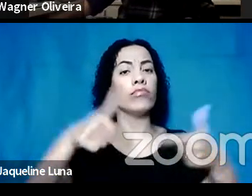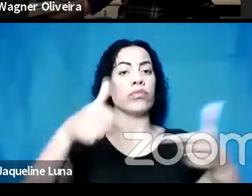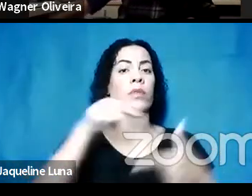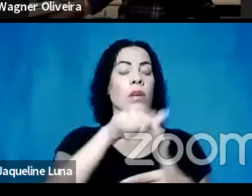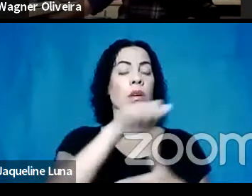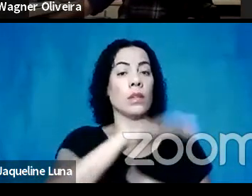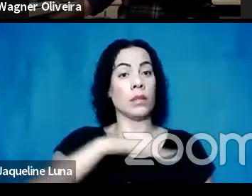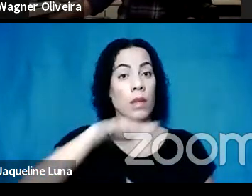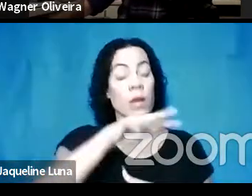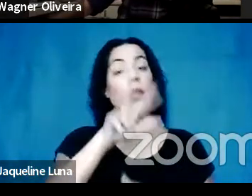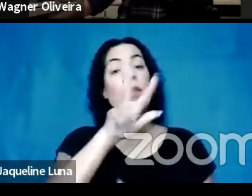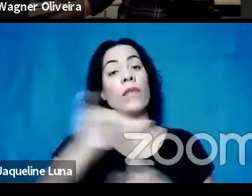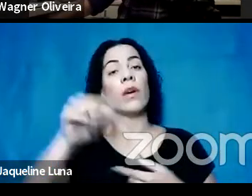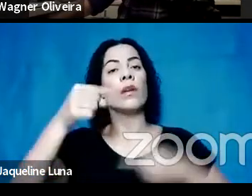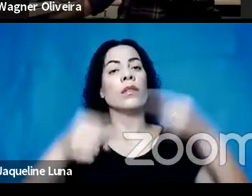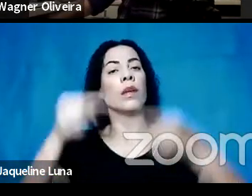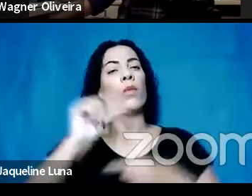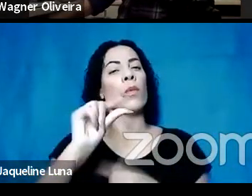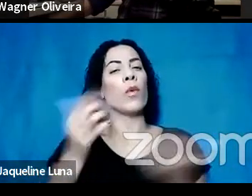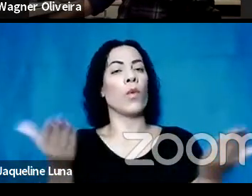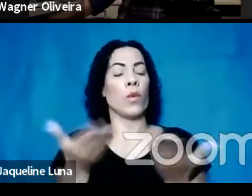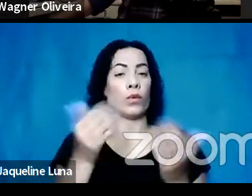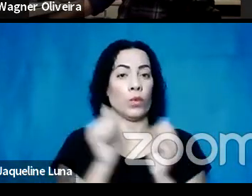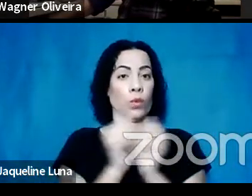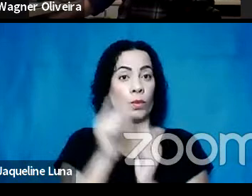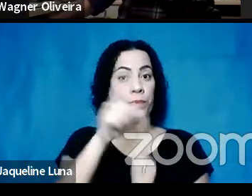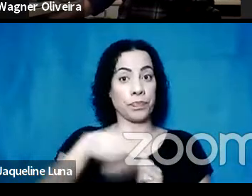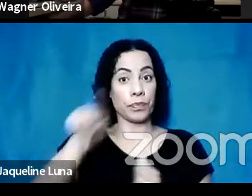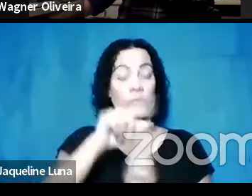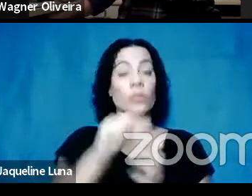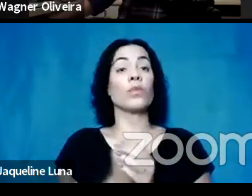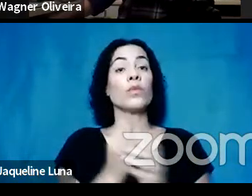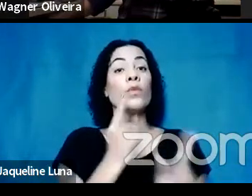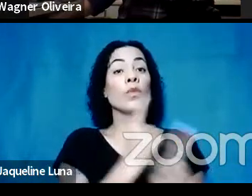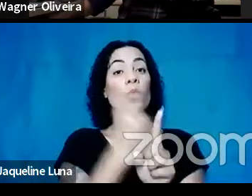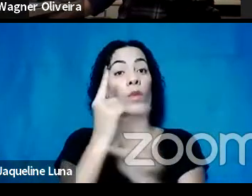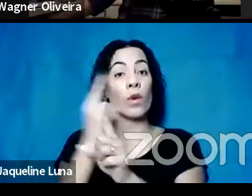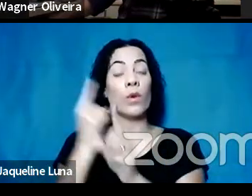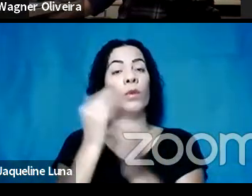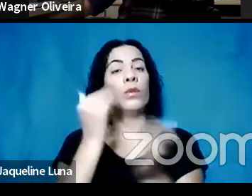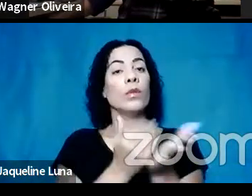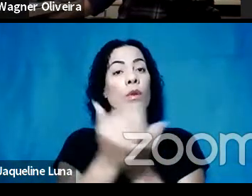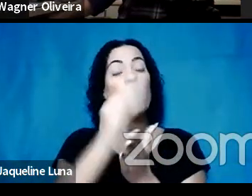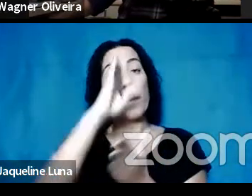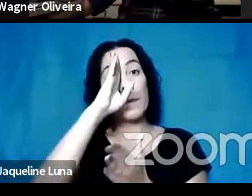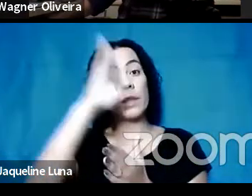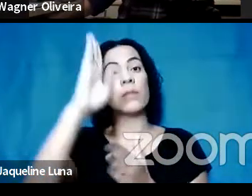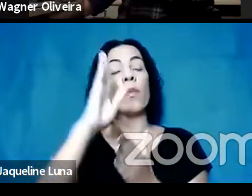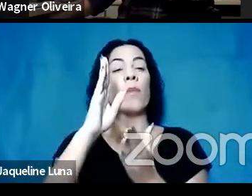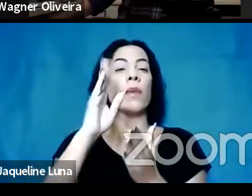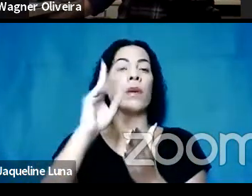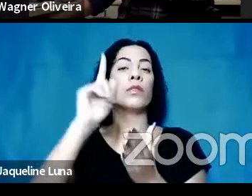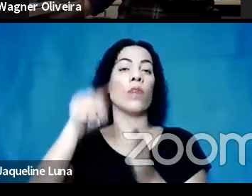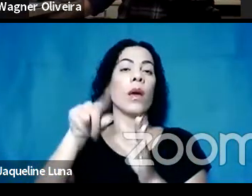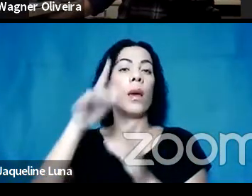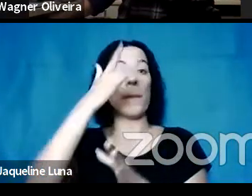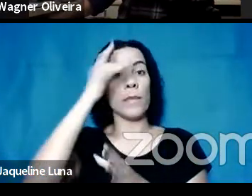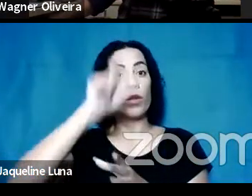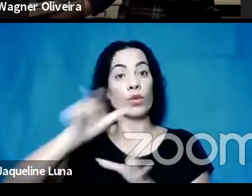vamos debater um pouco aqui hoje com vocês. Os encontros começaram primeiro voltados para público interno, né?